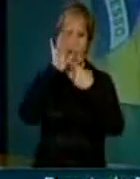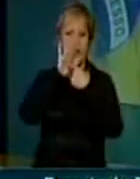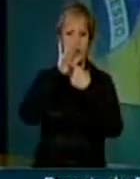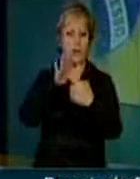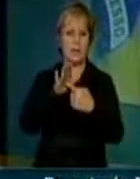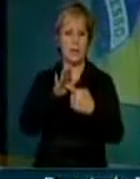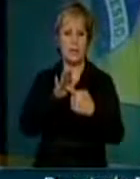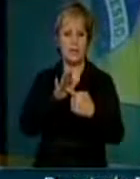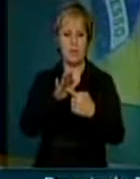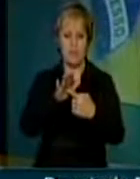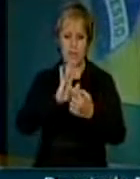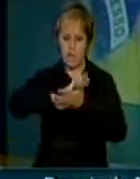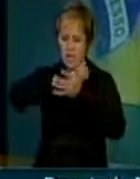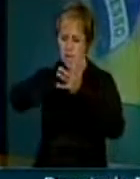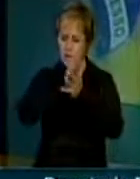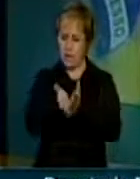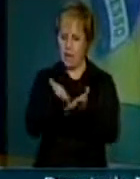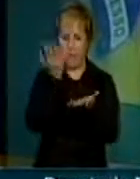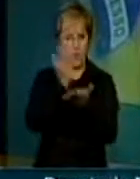de